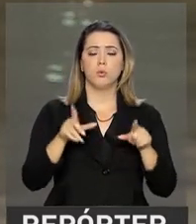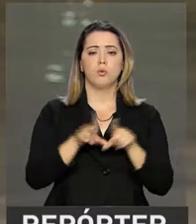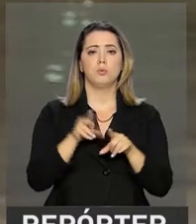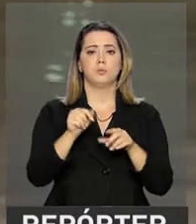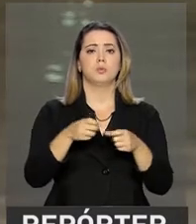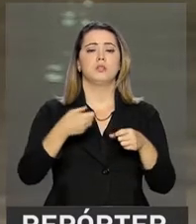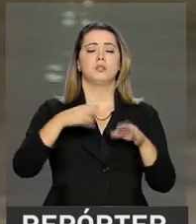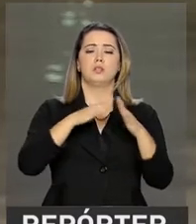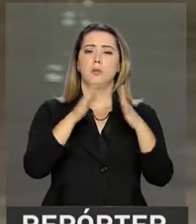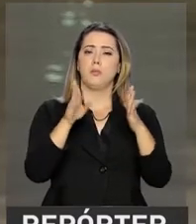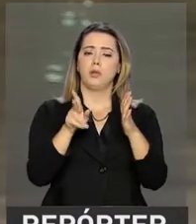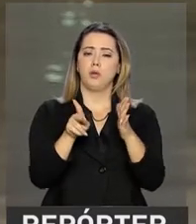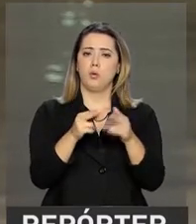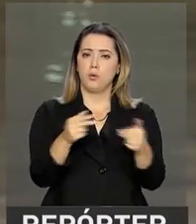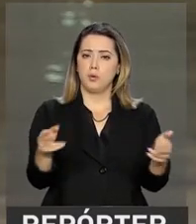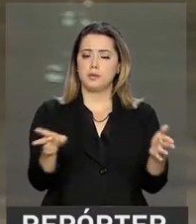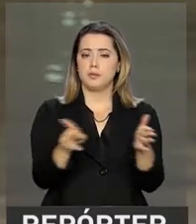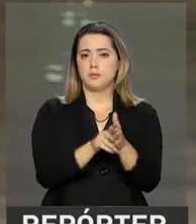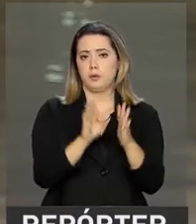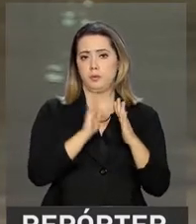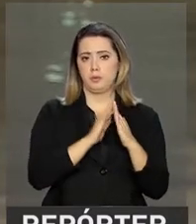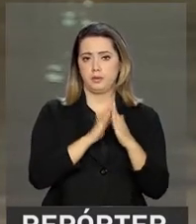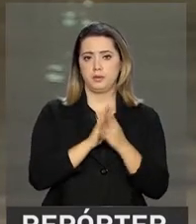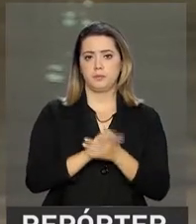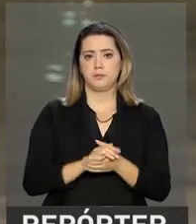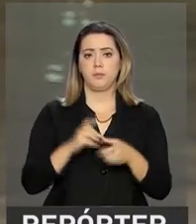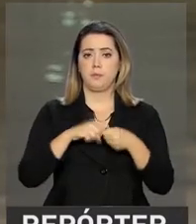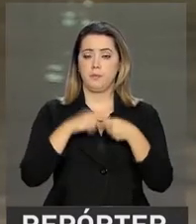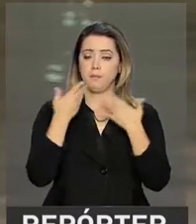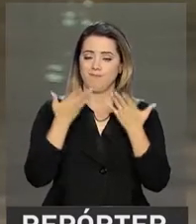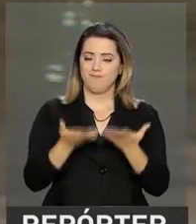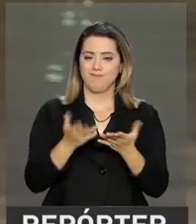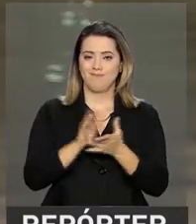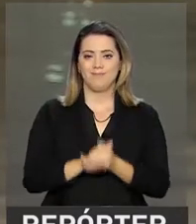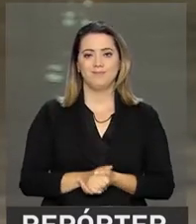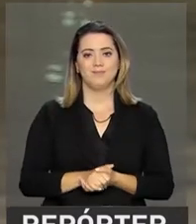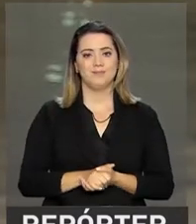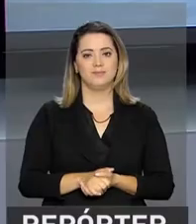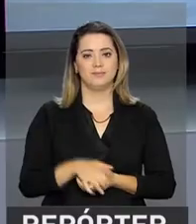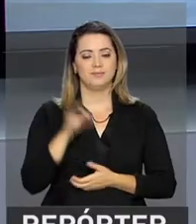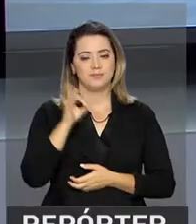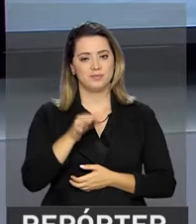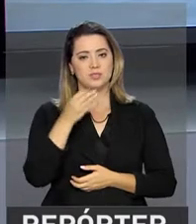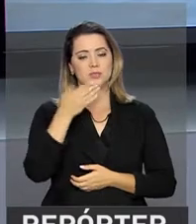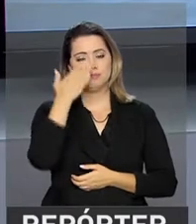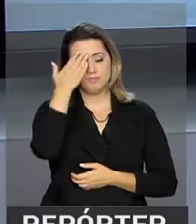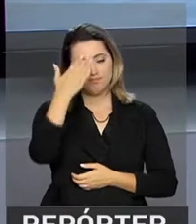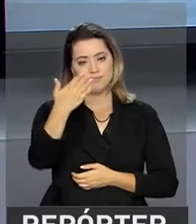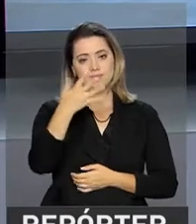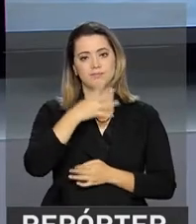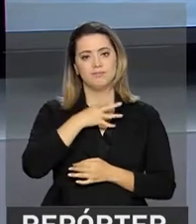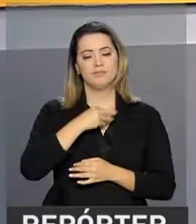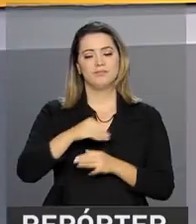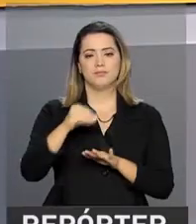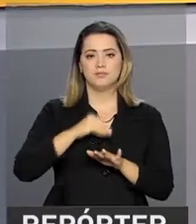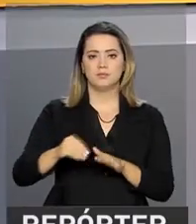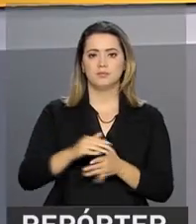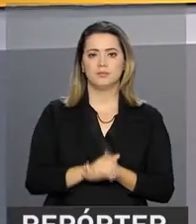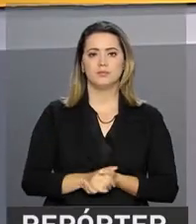de móveis e eletrodomésticos eu voto com você não estou de roberto muito bom paulo obrigado pela reforma